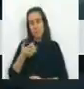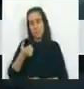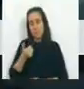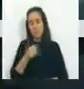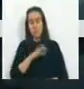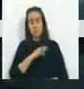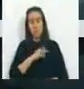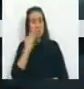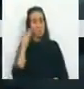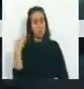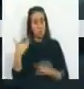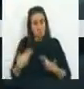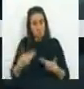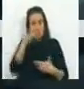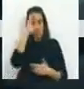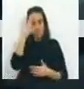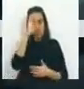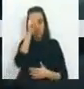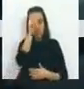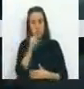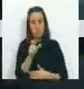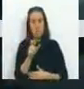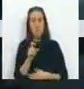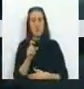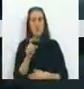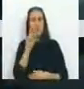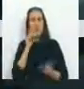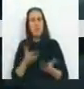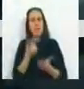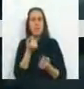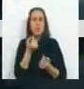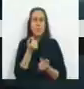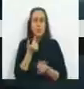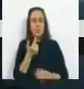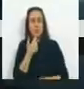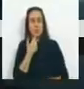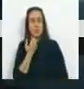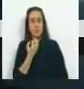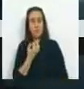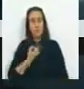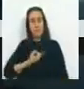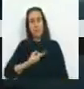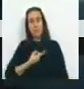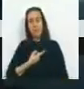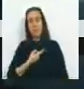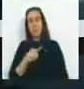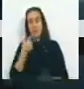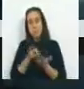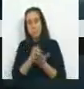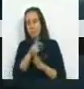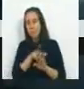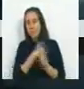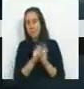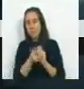Costa, hoje Primeiro-Ministro, defendeu apenas o poucoxinho. O que é que dizia? Dizia que era preciso avaliar a reforma do mapa